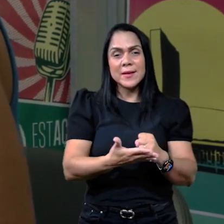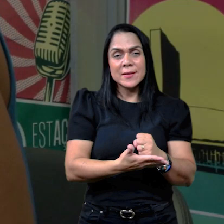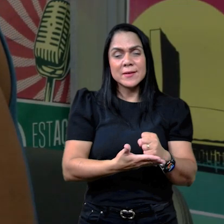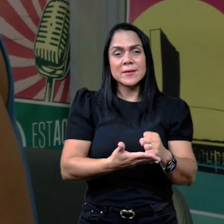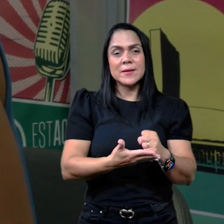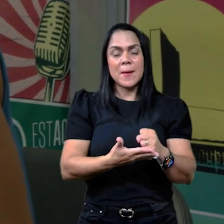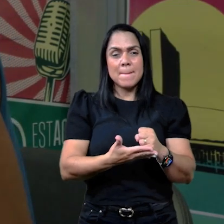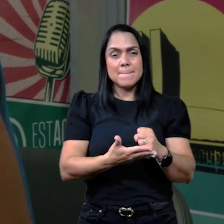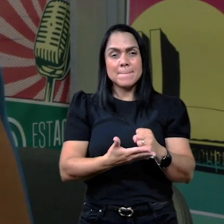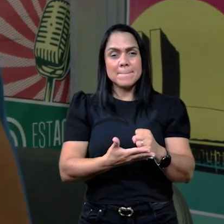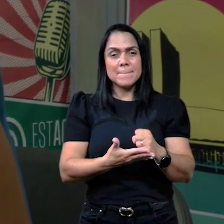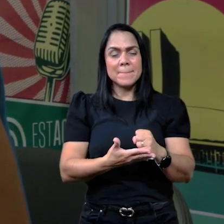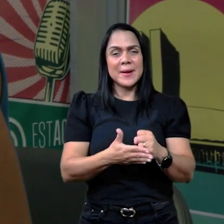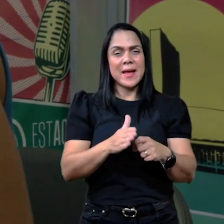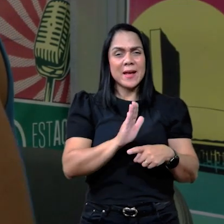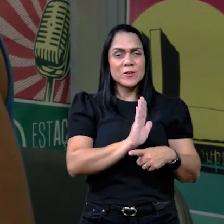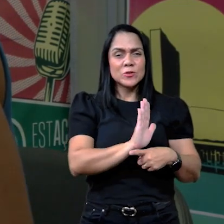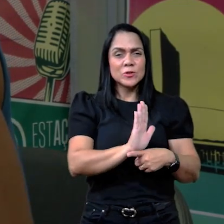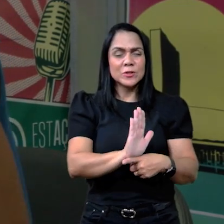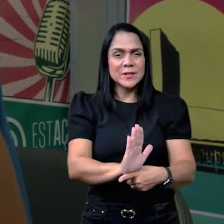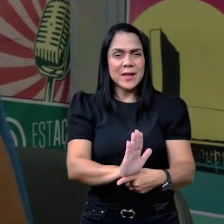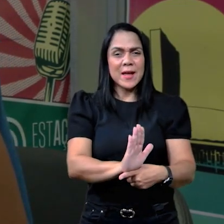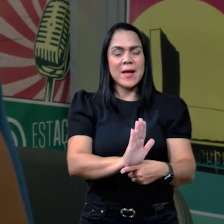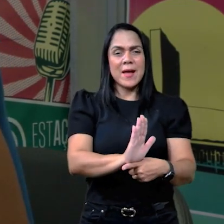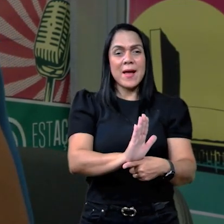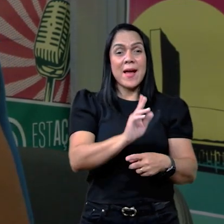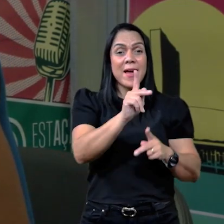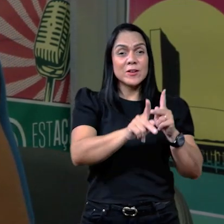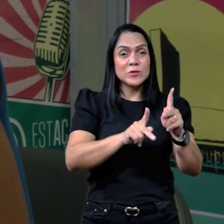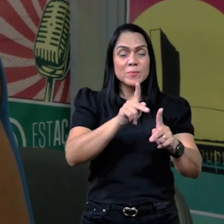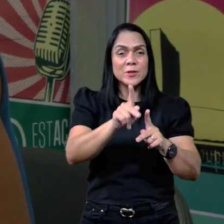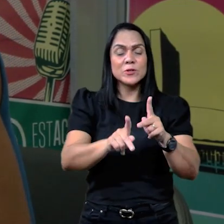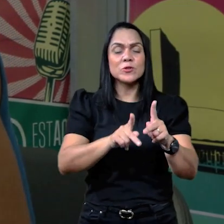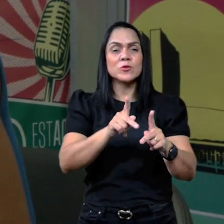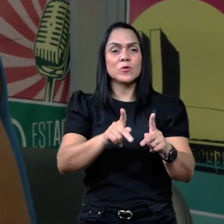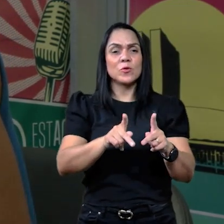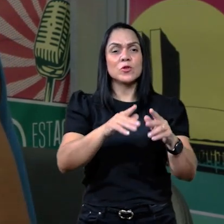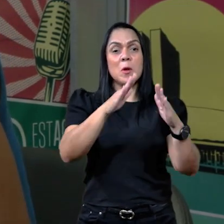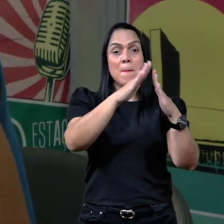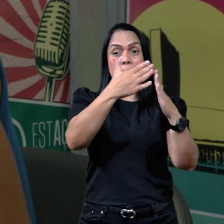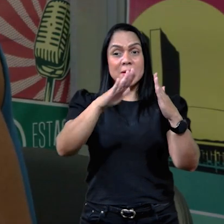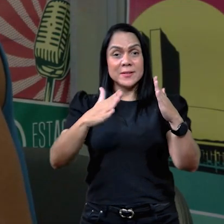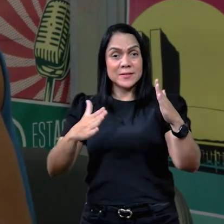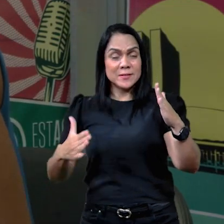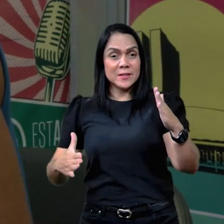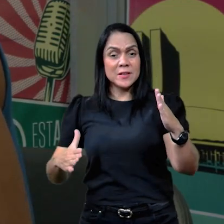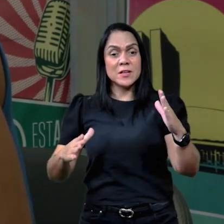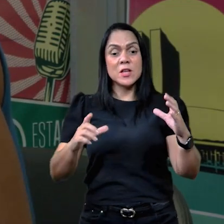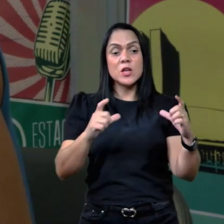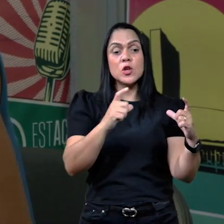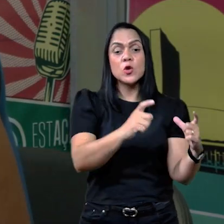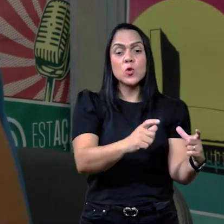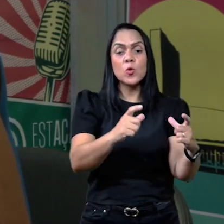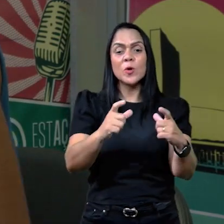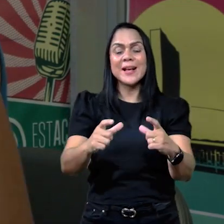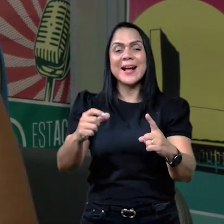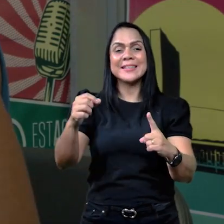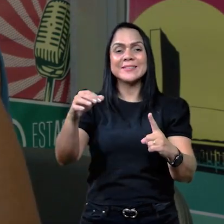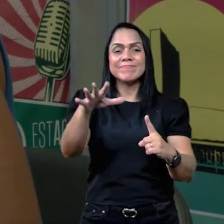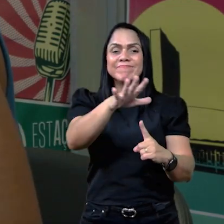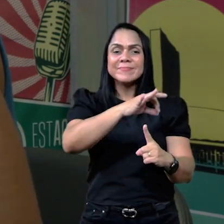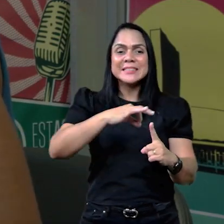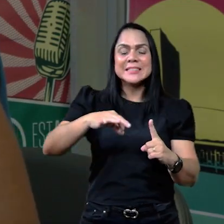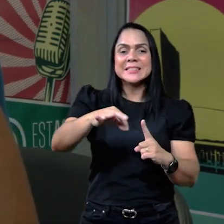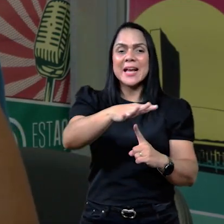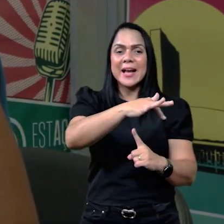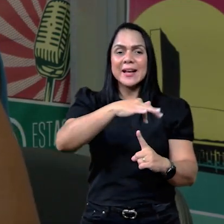eixo, como proteção aos praticantes de religiões de matriz africana e dos seus espaços sagrados. Como eu falei, né, na